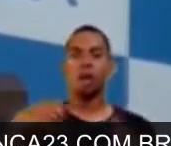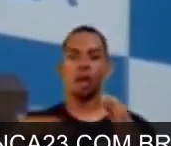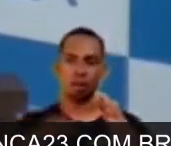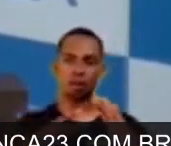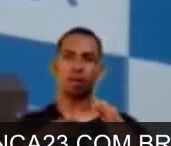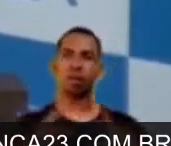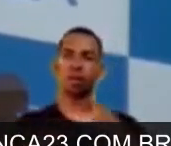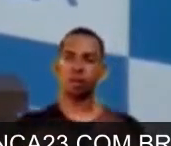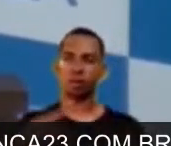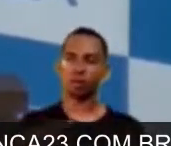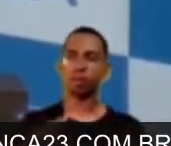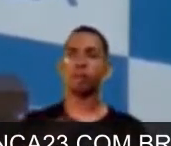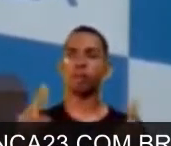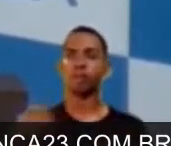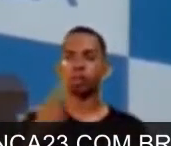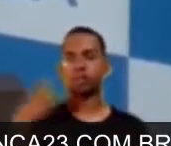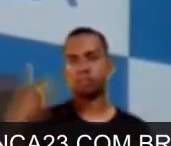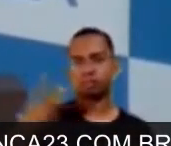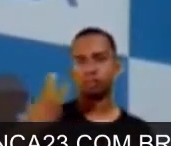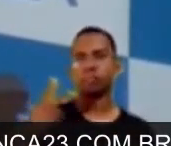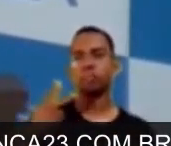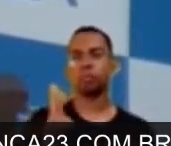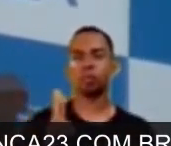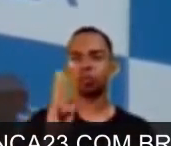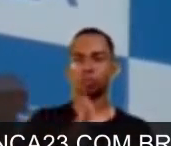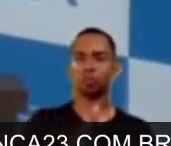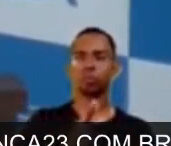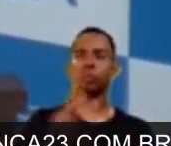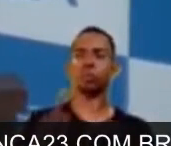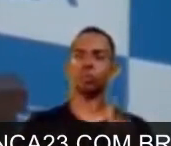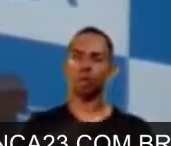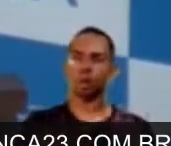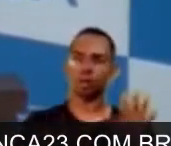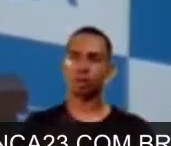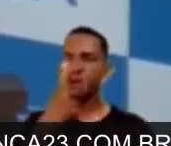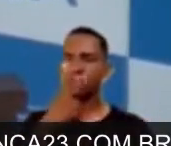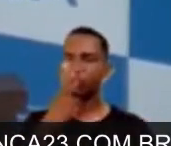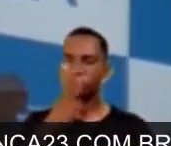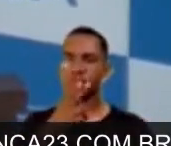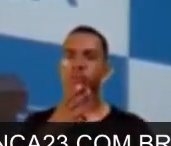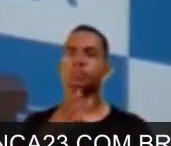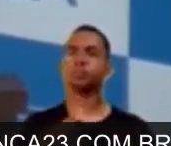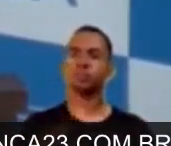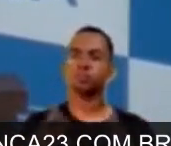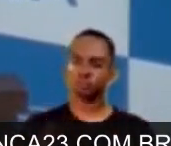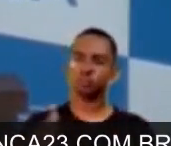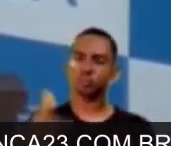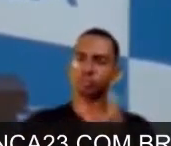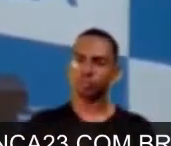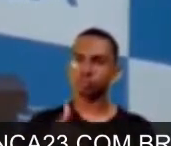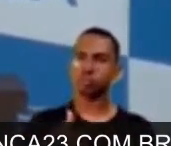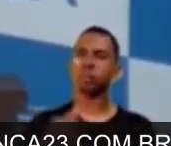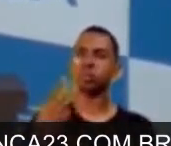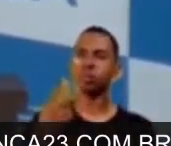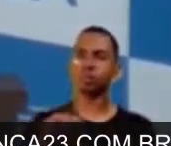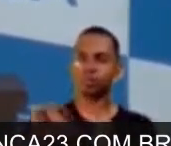povo, mas nós, vereadores, somos representantes do povo e muitas vezes parece que nosso empenho e trabalho realizado são deixados de